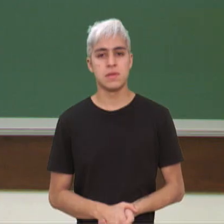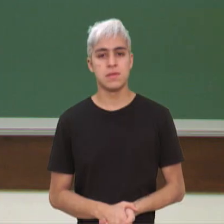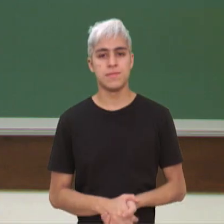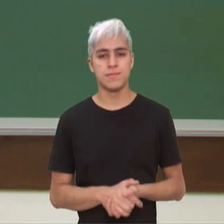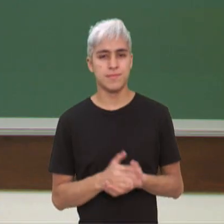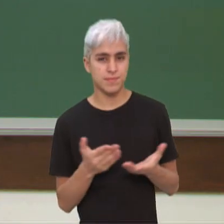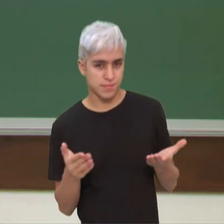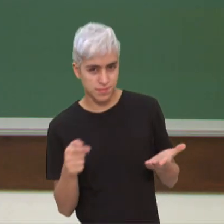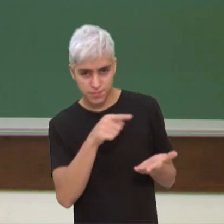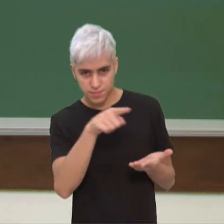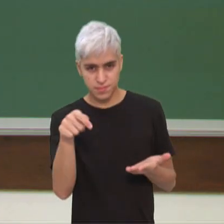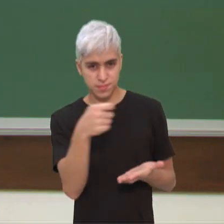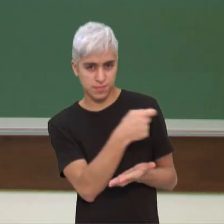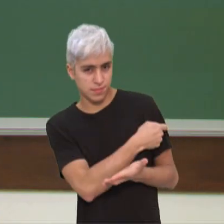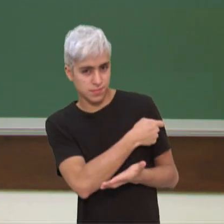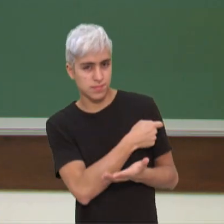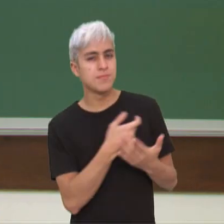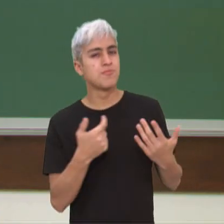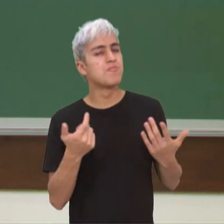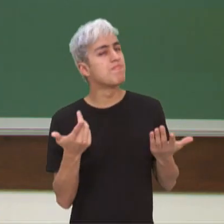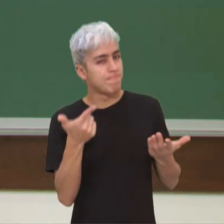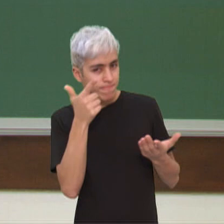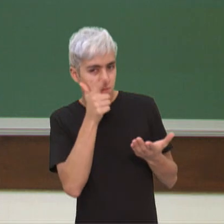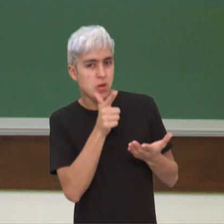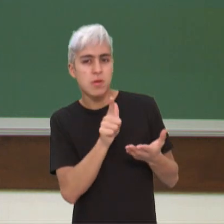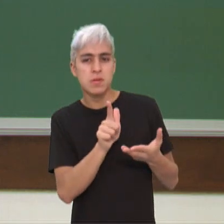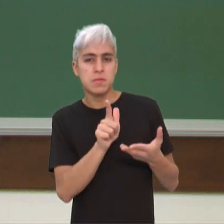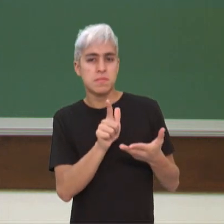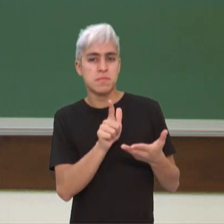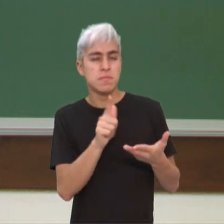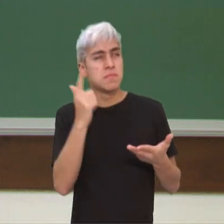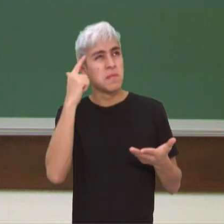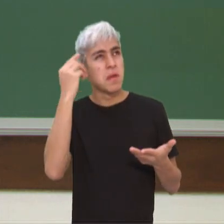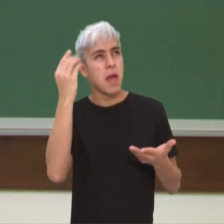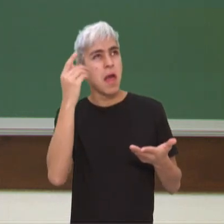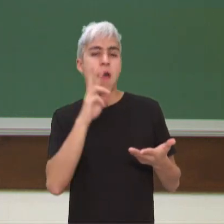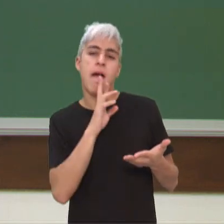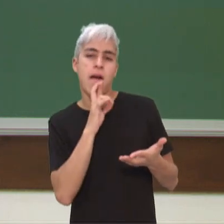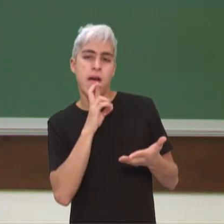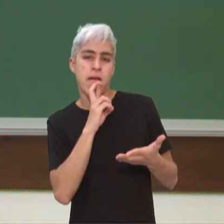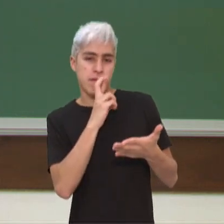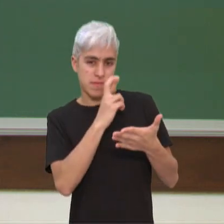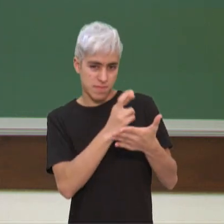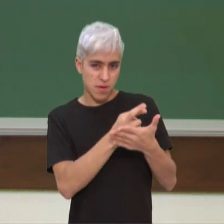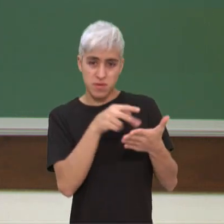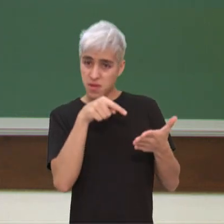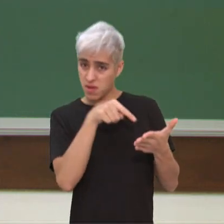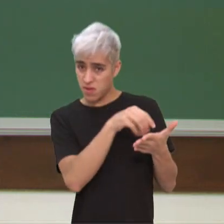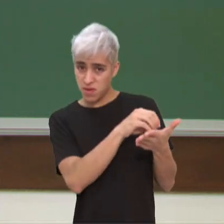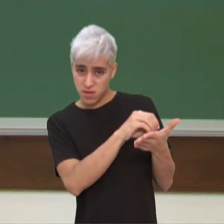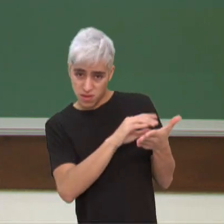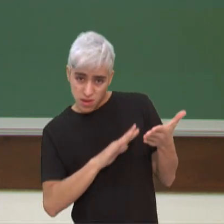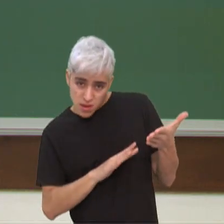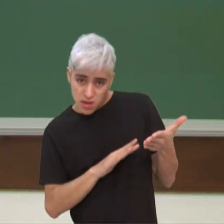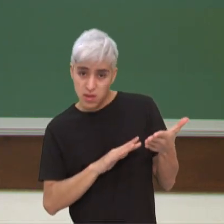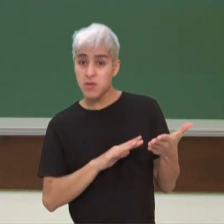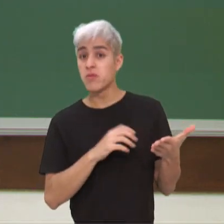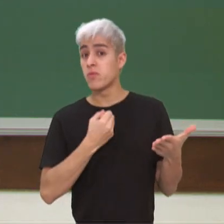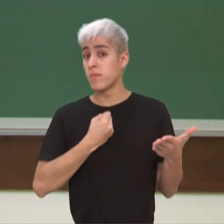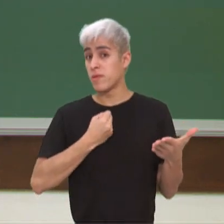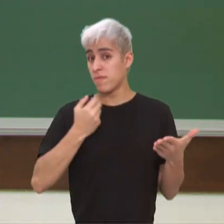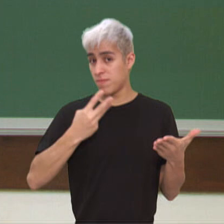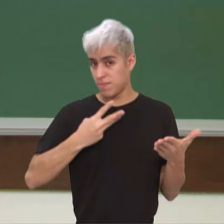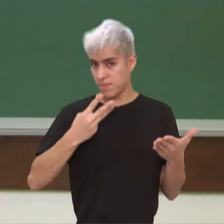E aí, meu aluno, você conseguiu aí responder aí a atividade de número